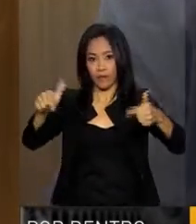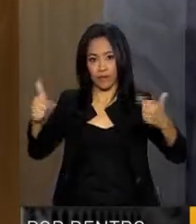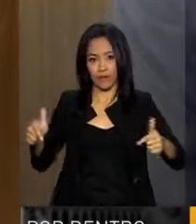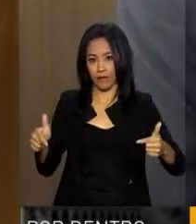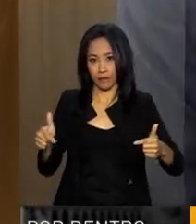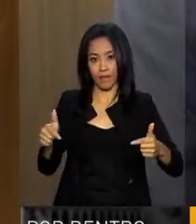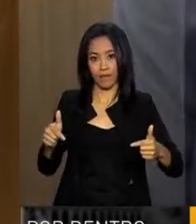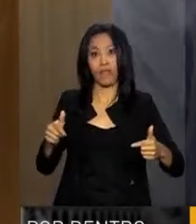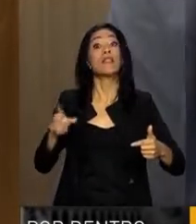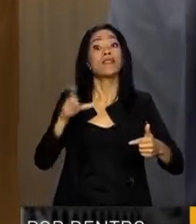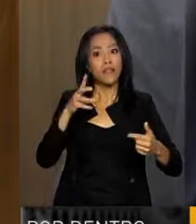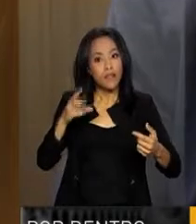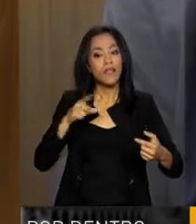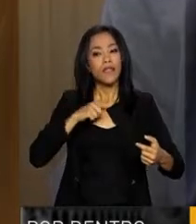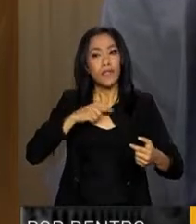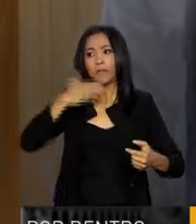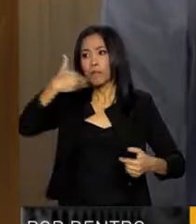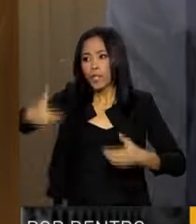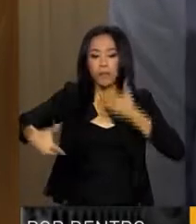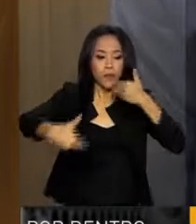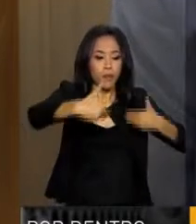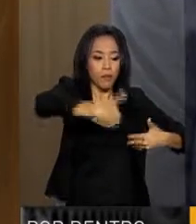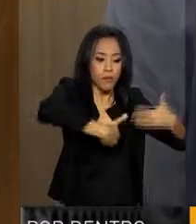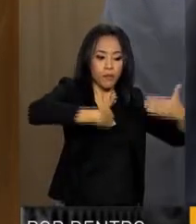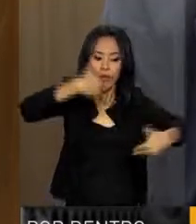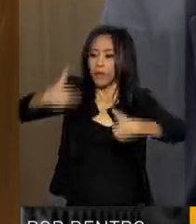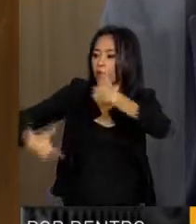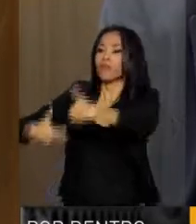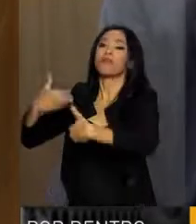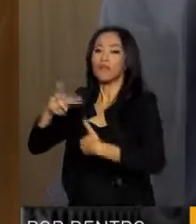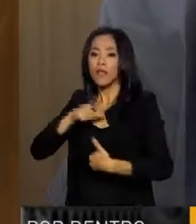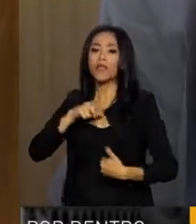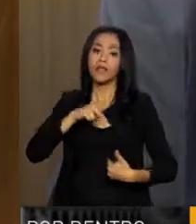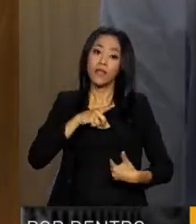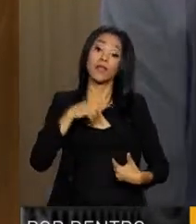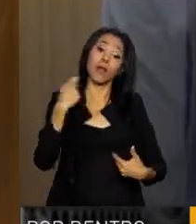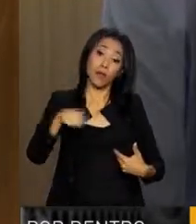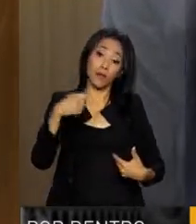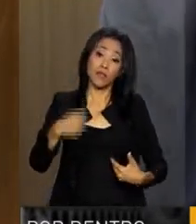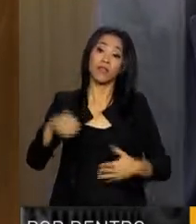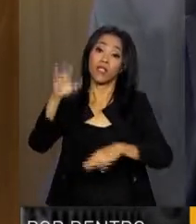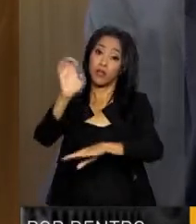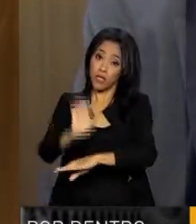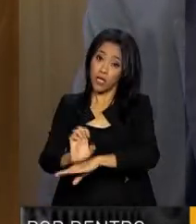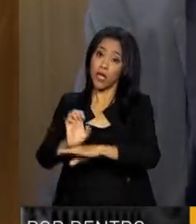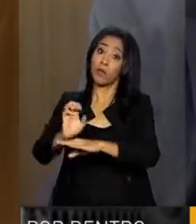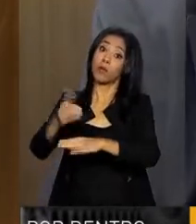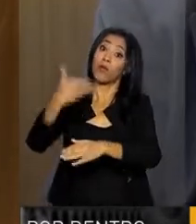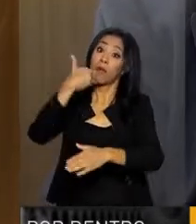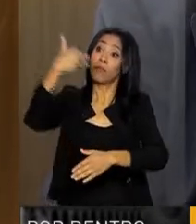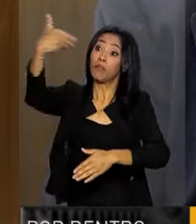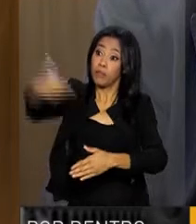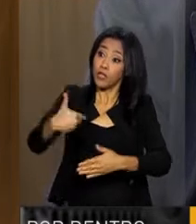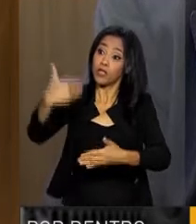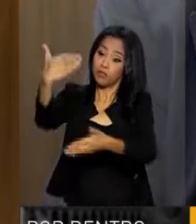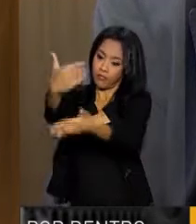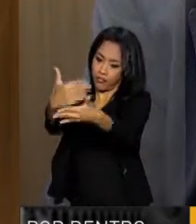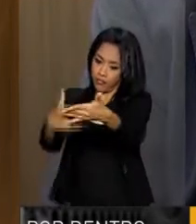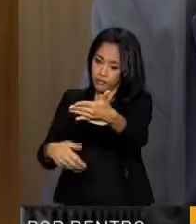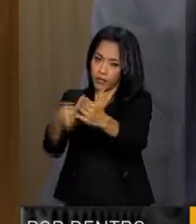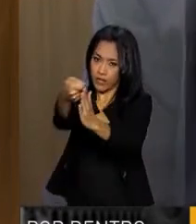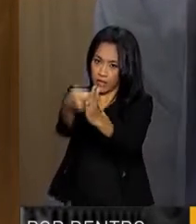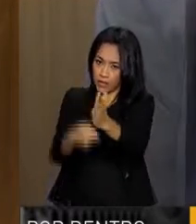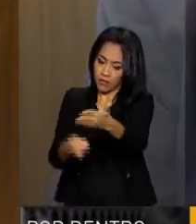demandados é importante que o estado que a prefeitura demande alguma questão que a gente possa de alguma forma